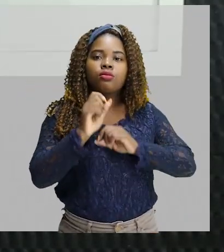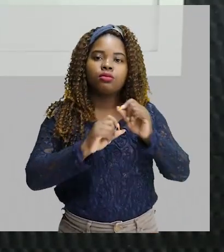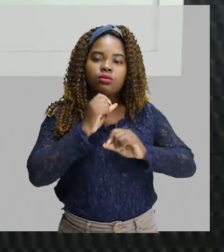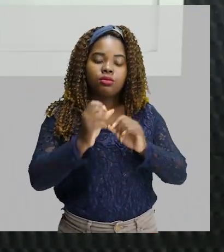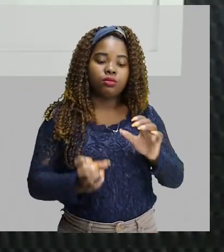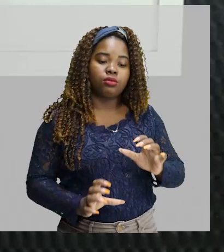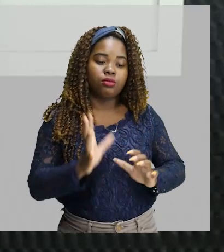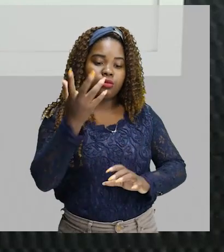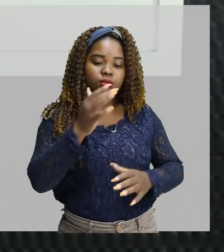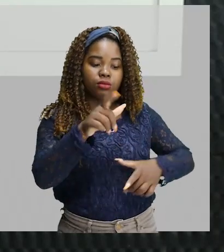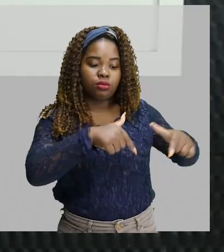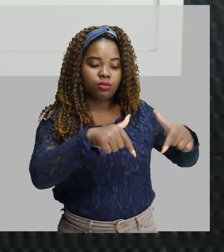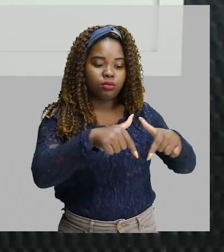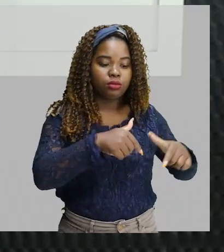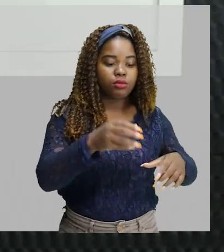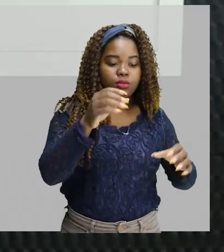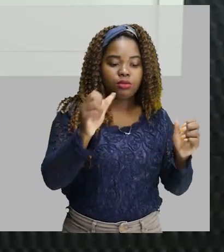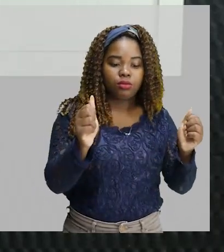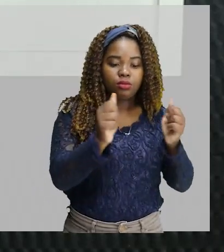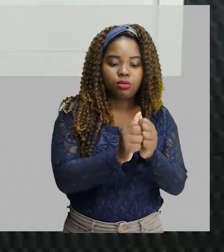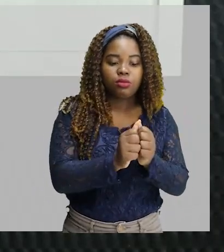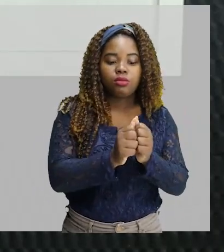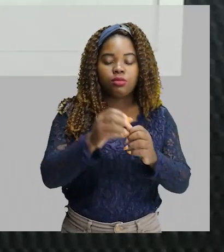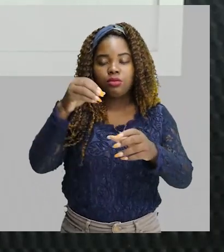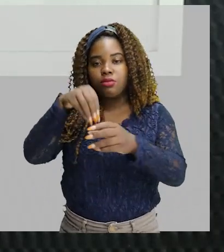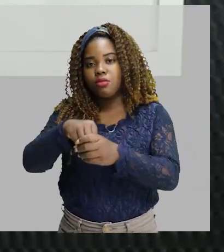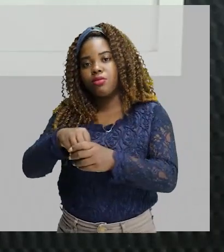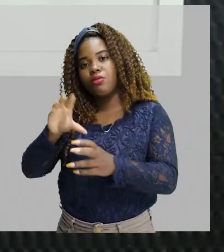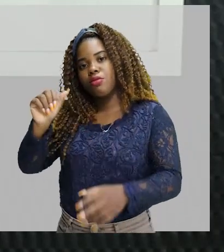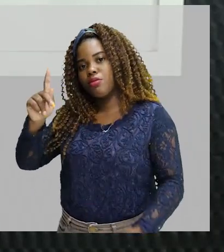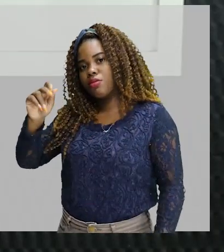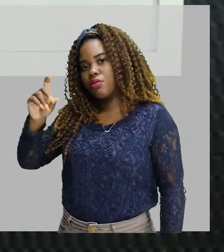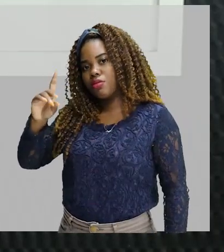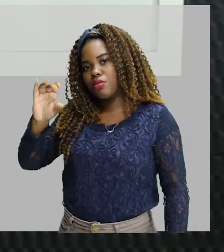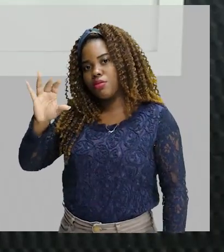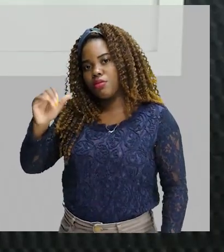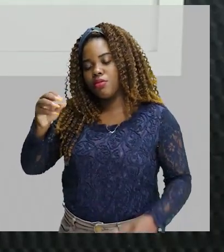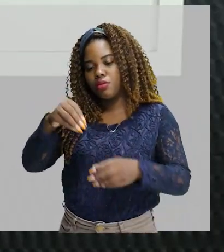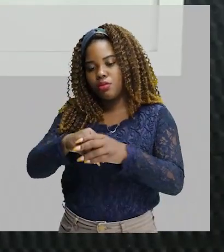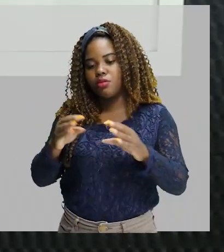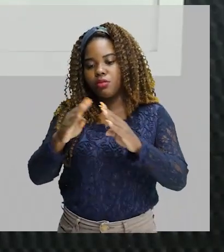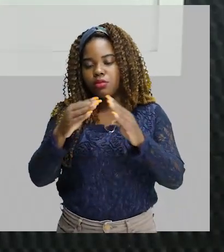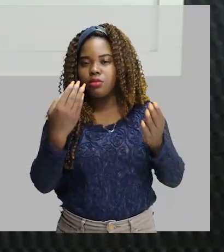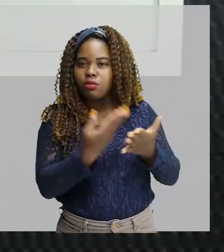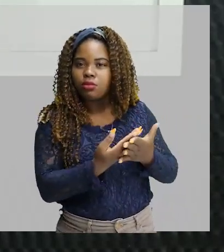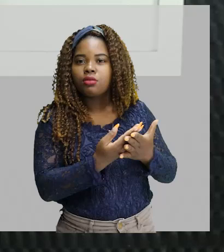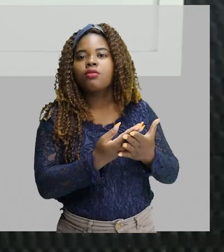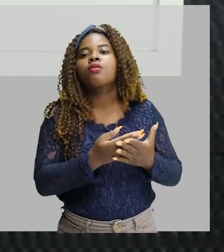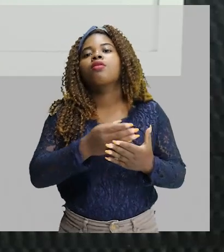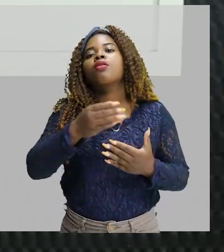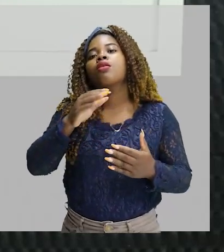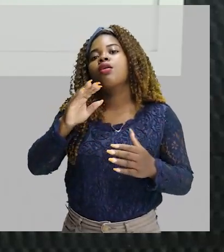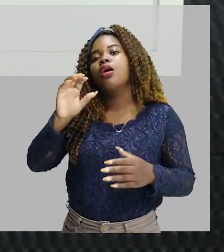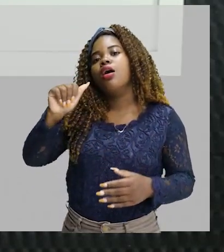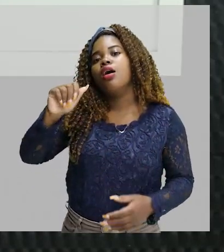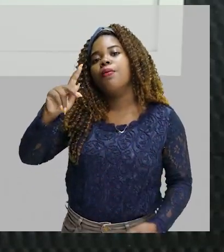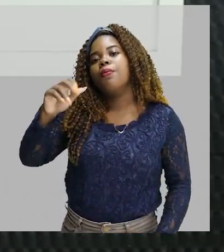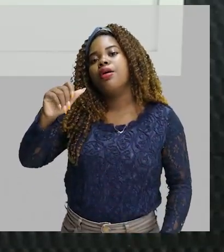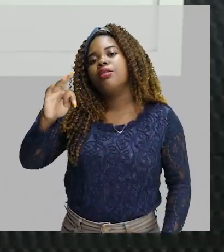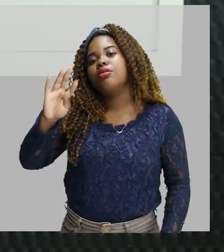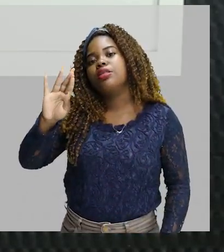junto com os luminários da Capadócia, dentro do que nós conhecemos como a escola apatrística. A patrística é uma escola da